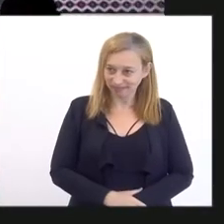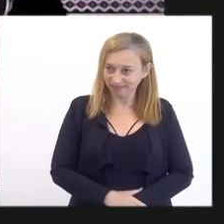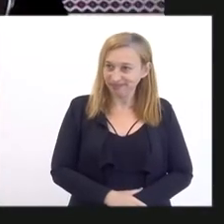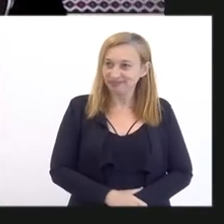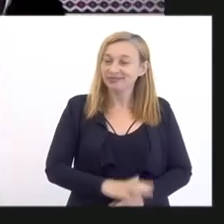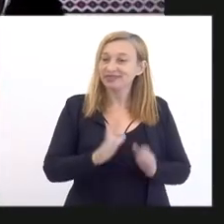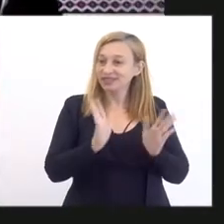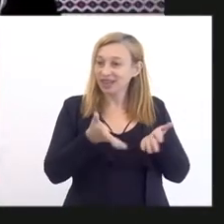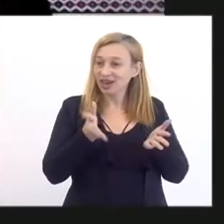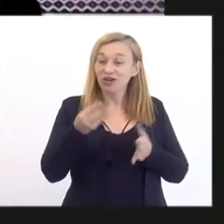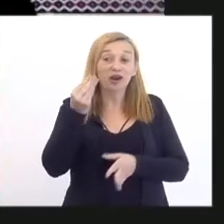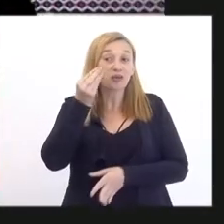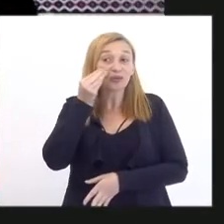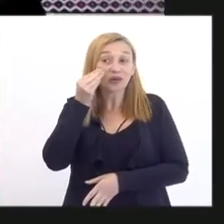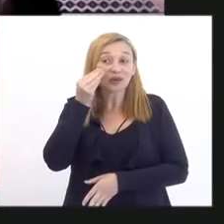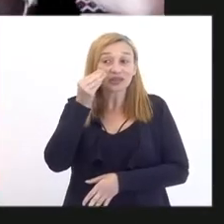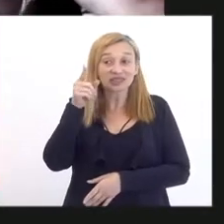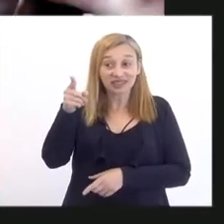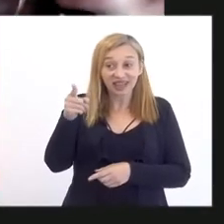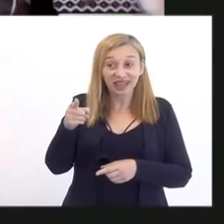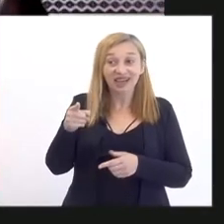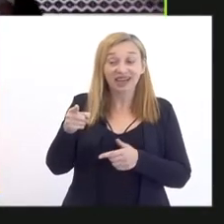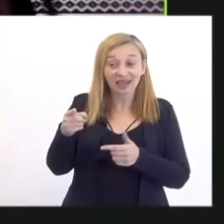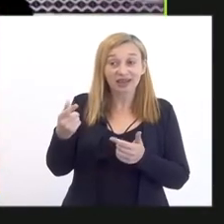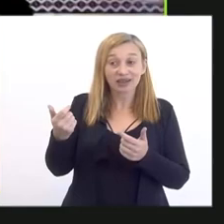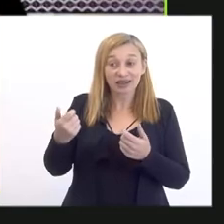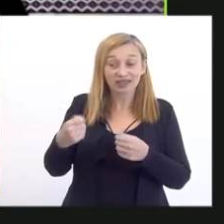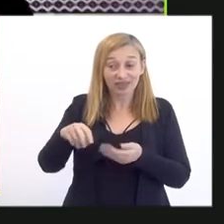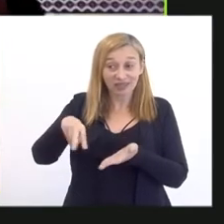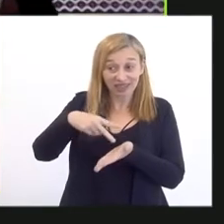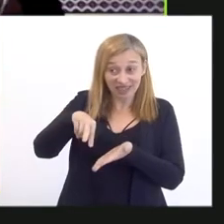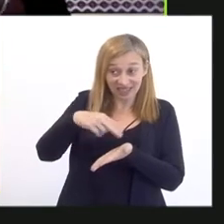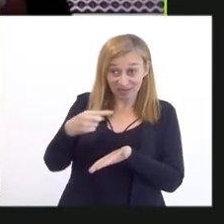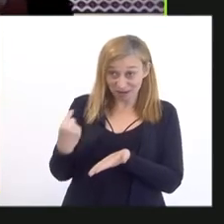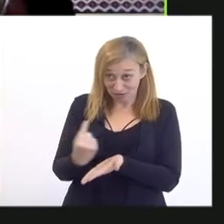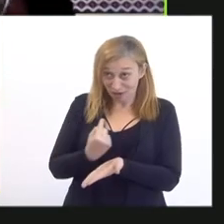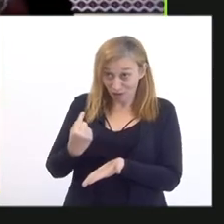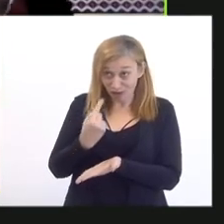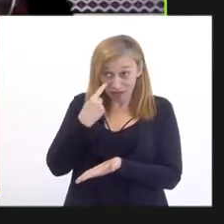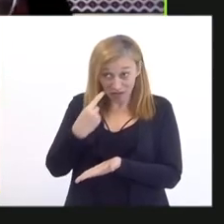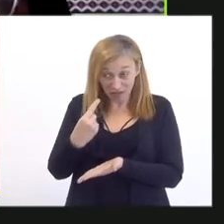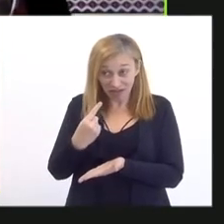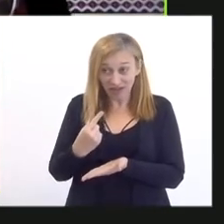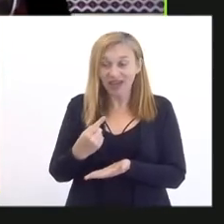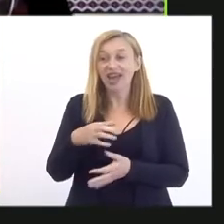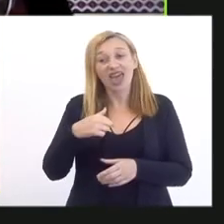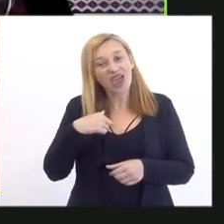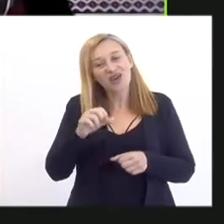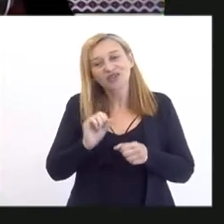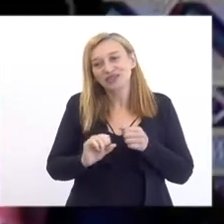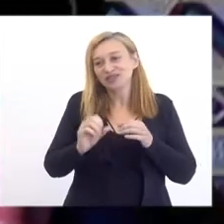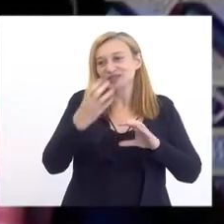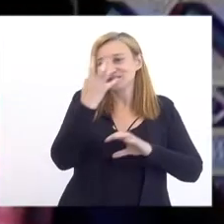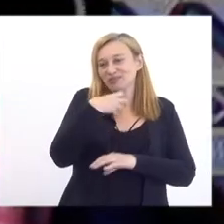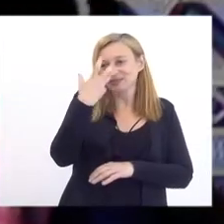Agora a Mônica está devendo... Olha, eu fiz música na escola. Eu sou do sertanejo, então... Eu fiz música na escola, mas esse